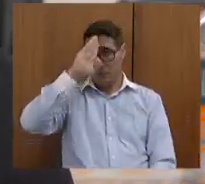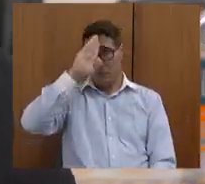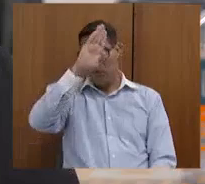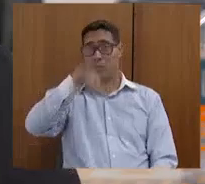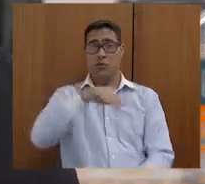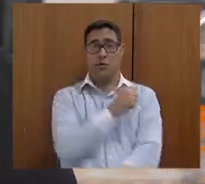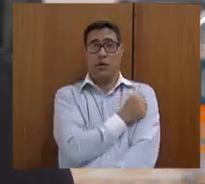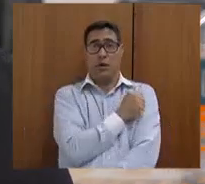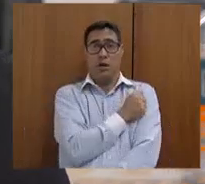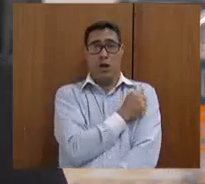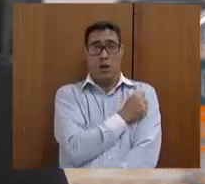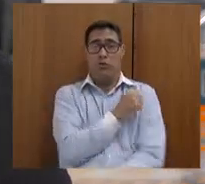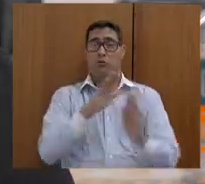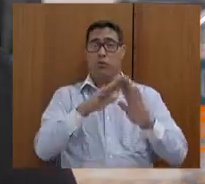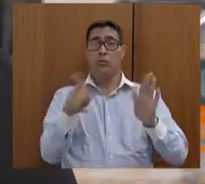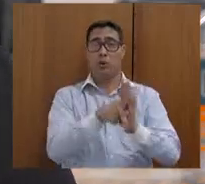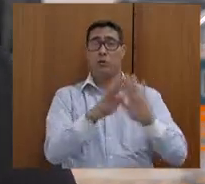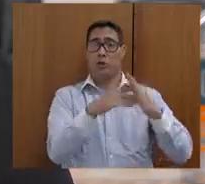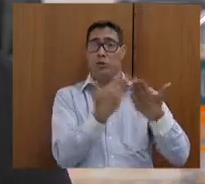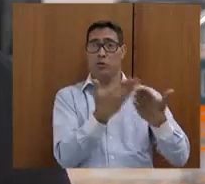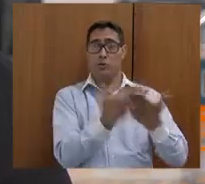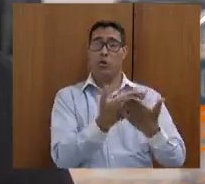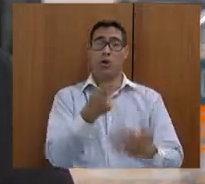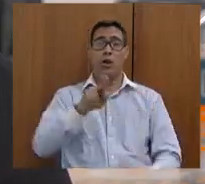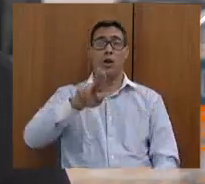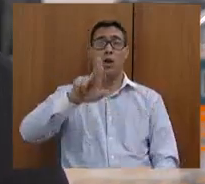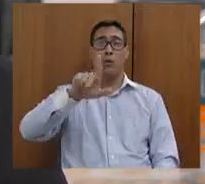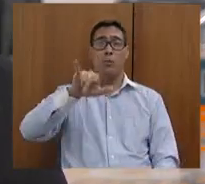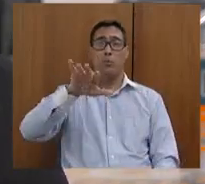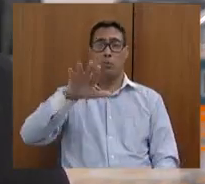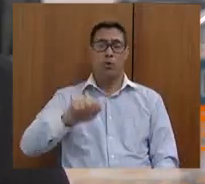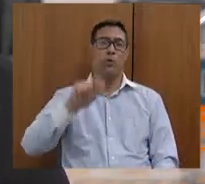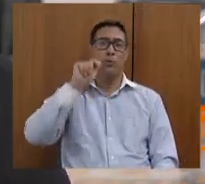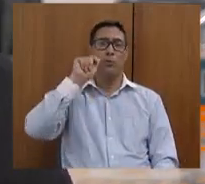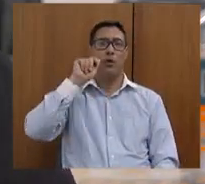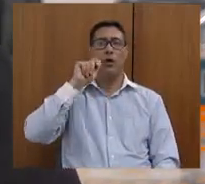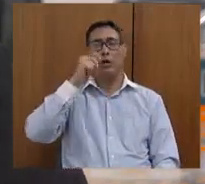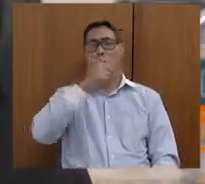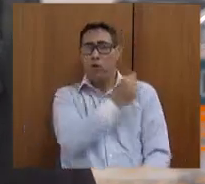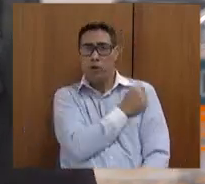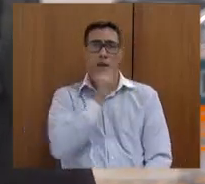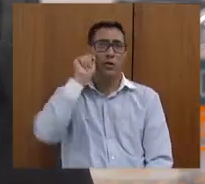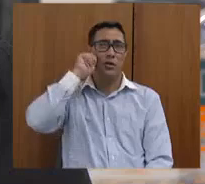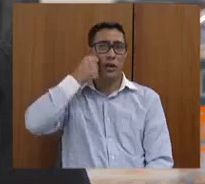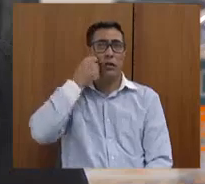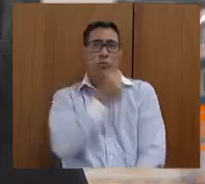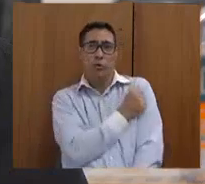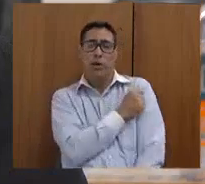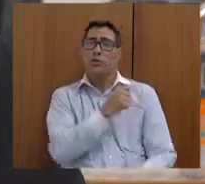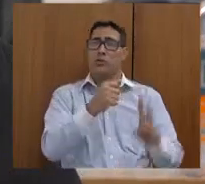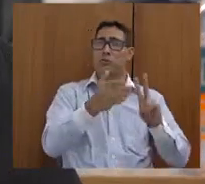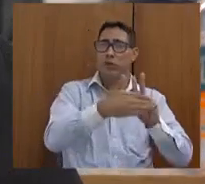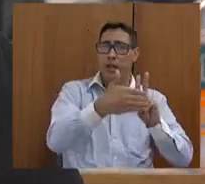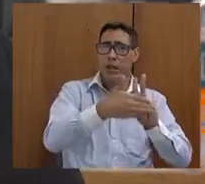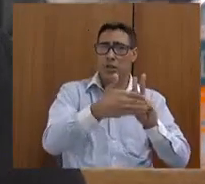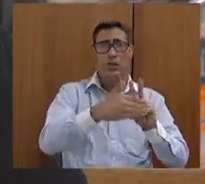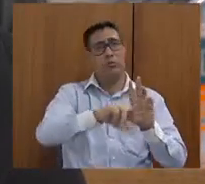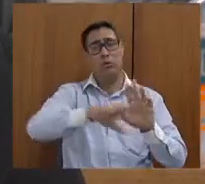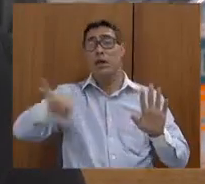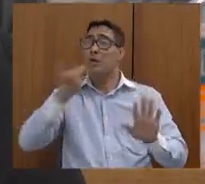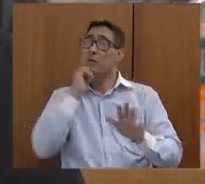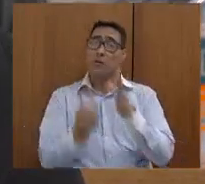estudantes da escola pública para estudantes neles para estudantes indígenas mas não adianta a gente fazer uma política de cotas